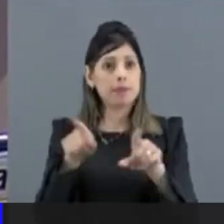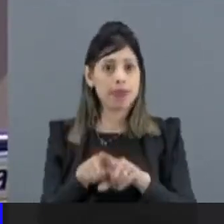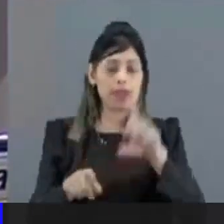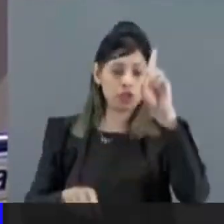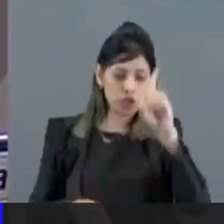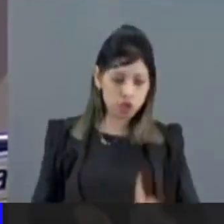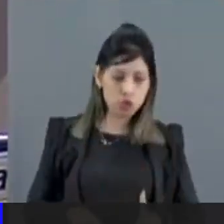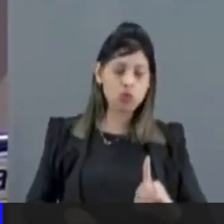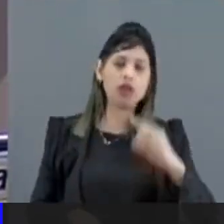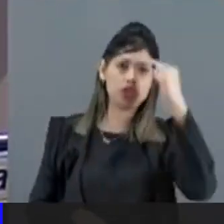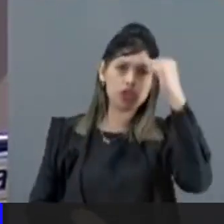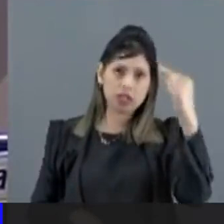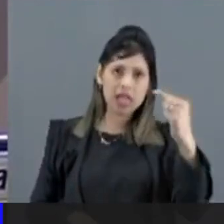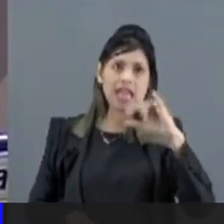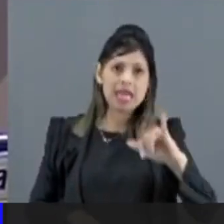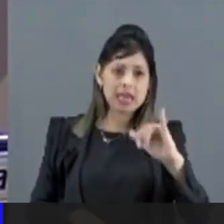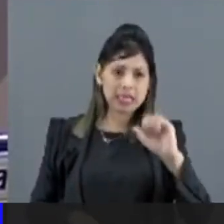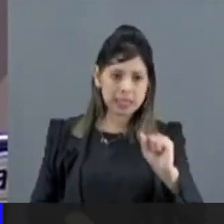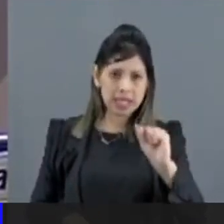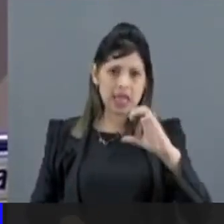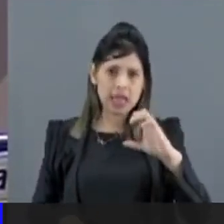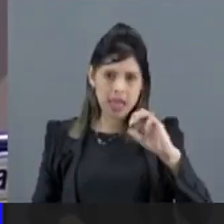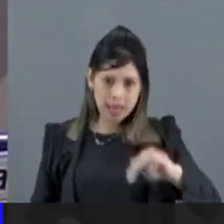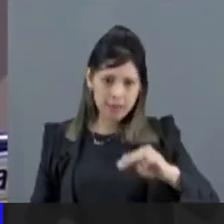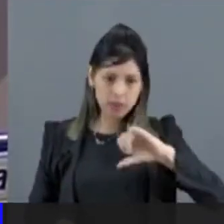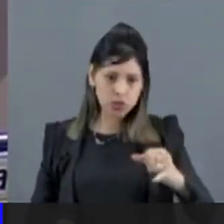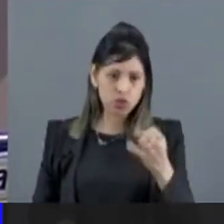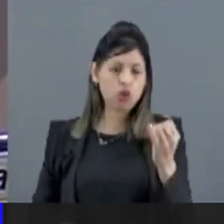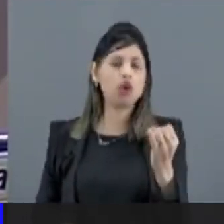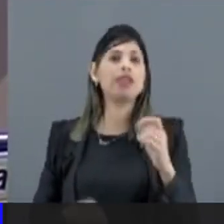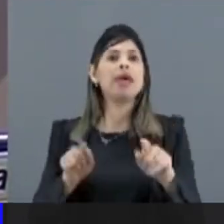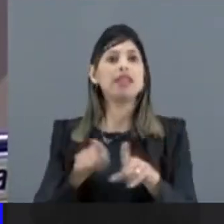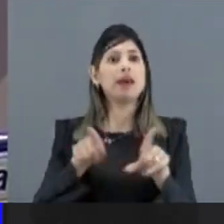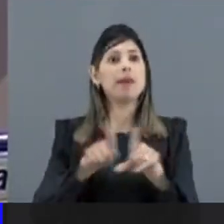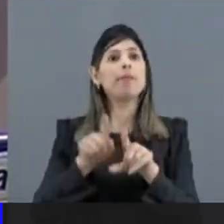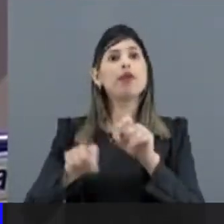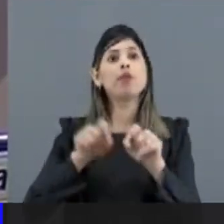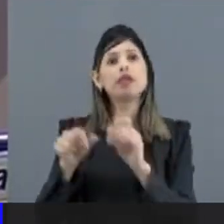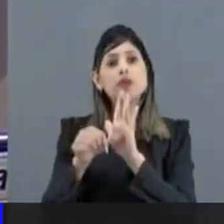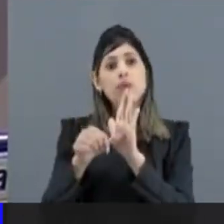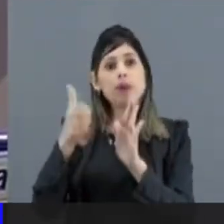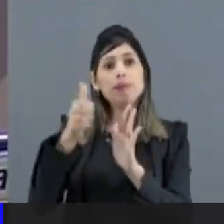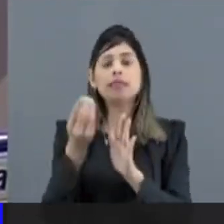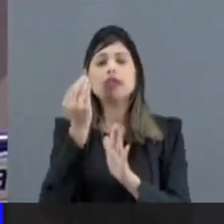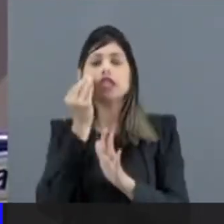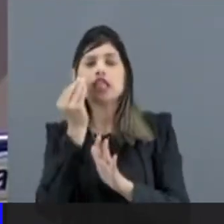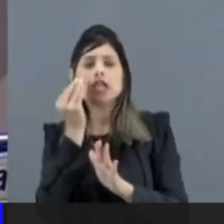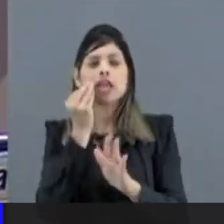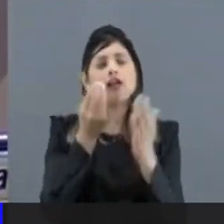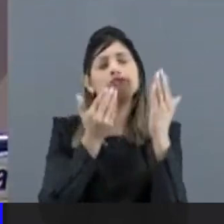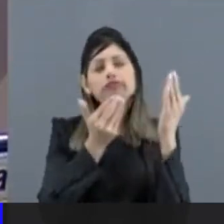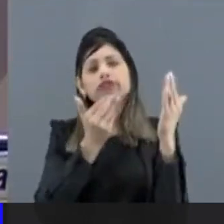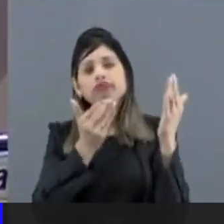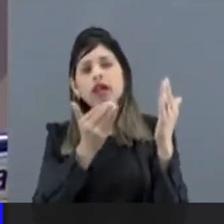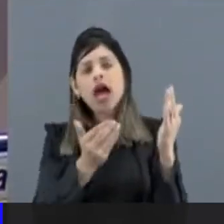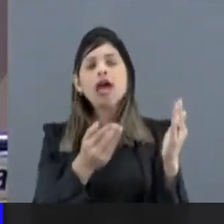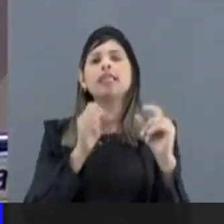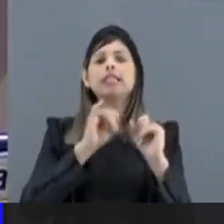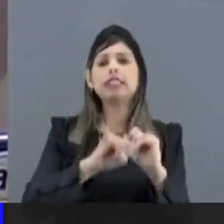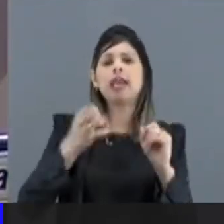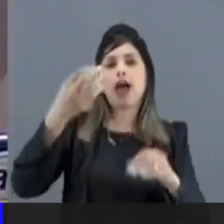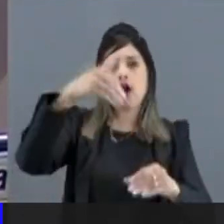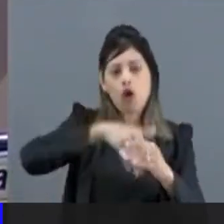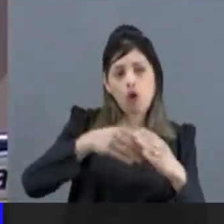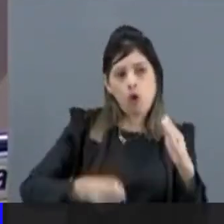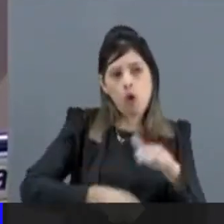elaborasse um boletim de inteligência com informações de primeiro turno para investigar suspeitas de compra de votos uma das solicitações